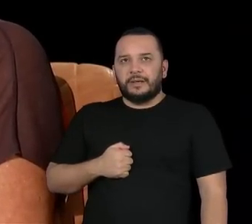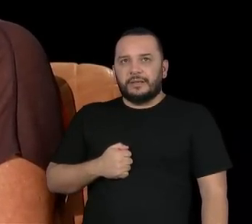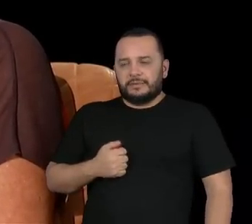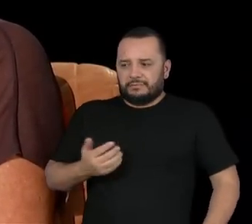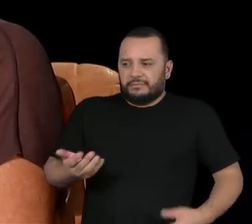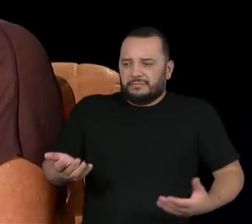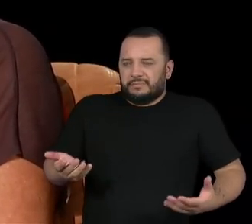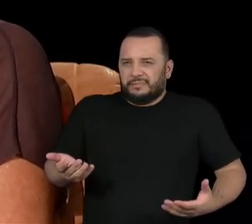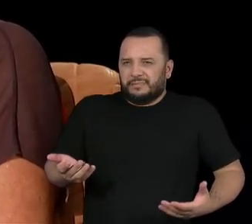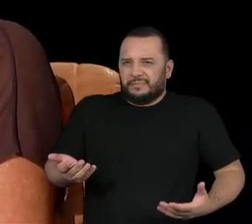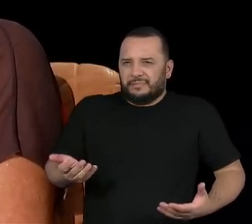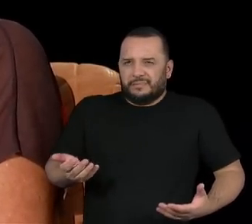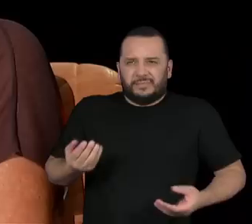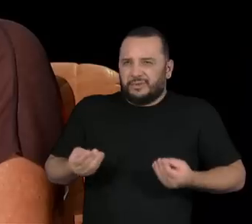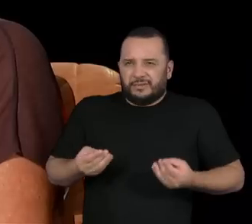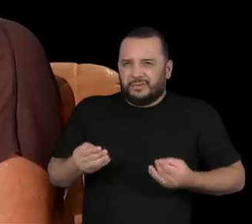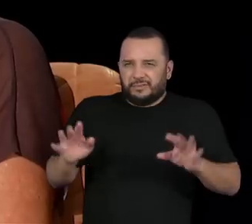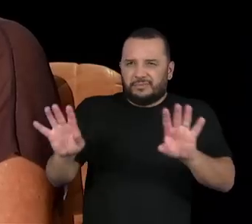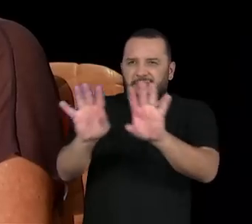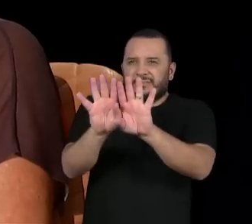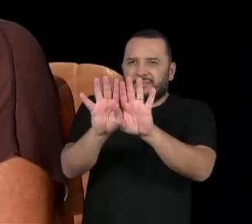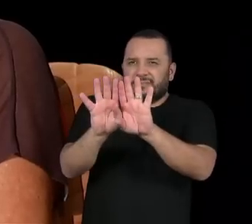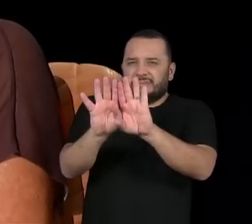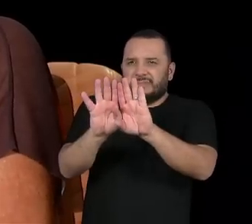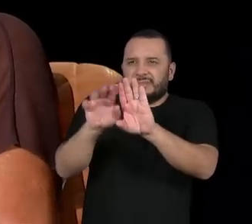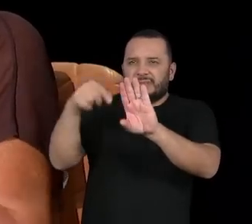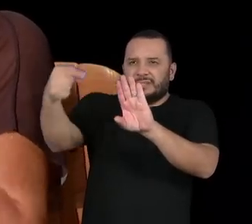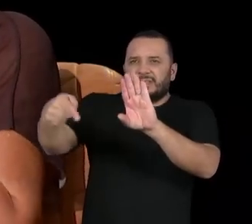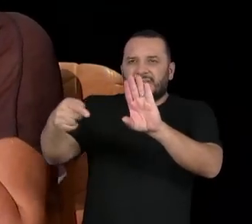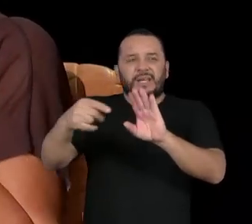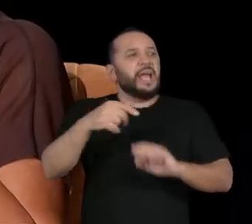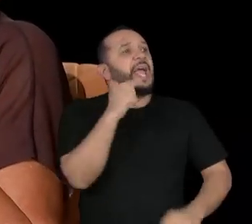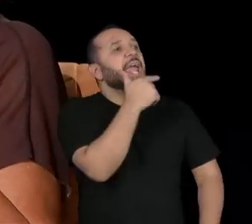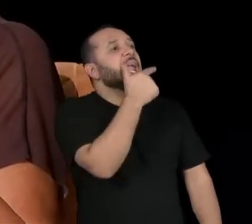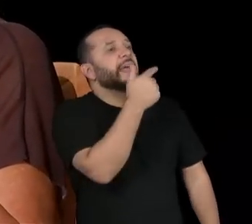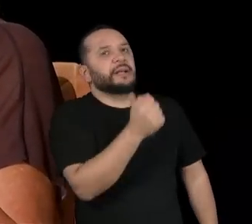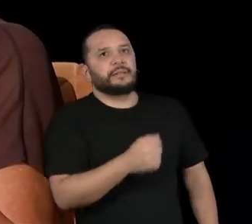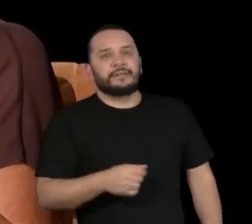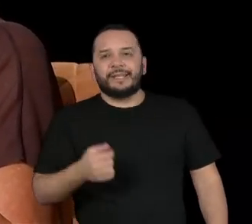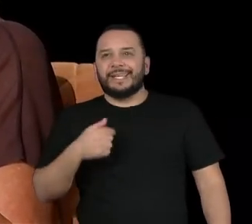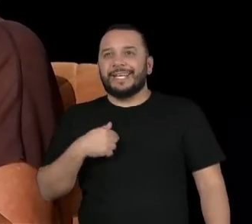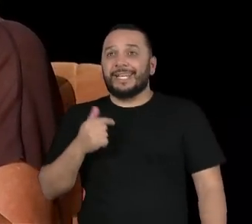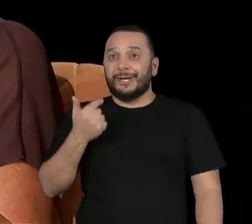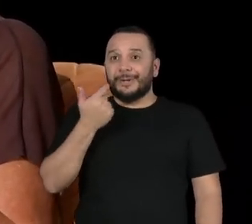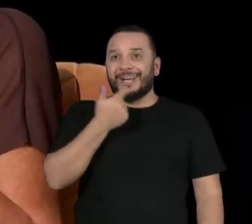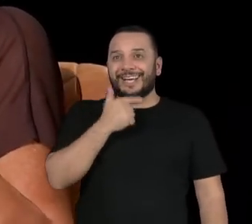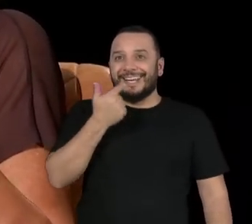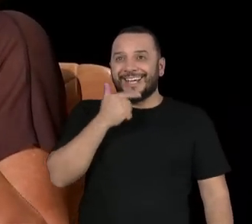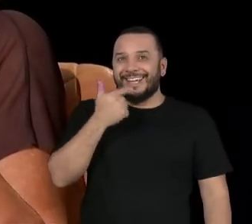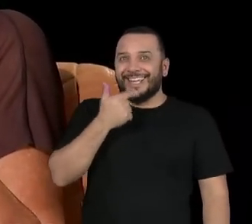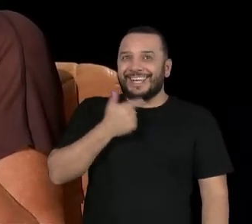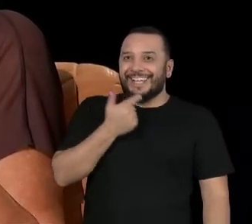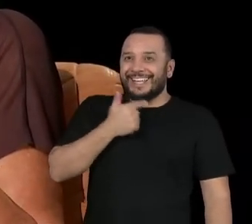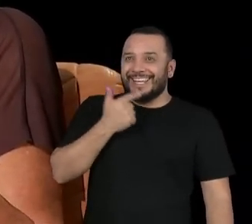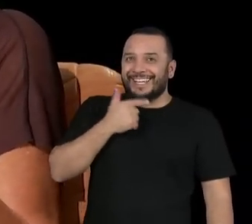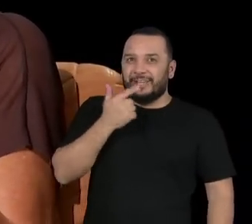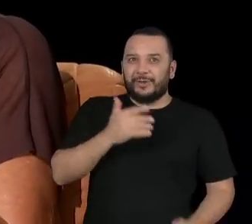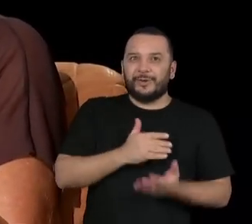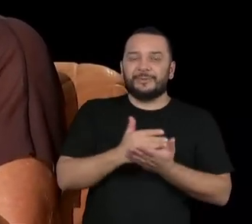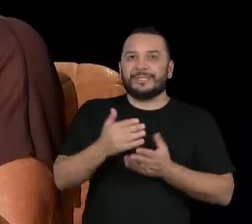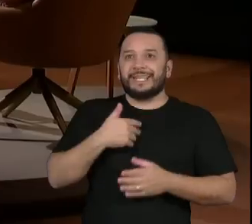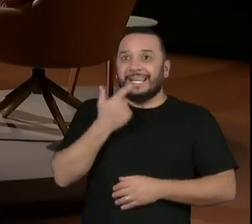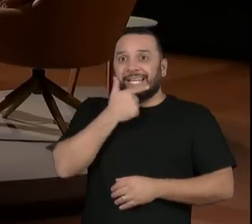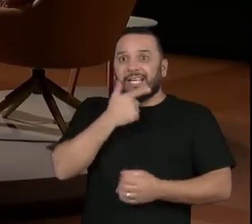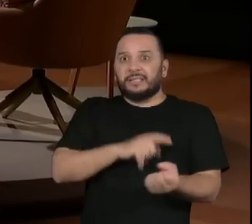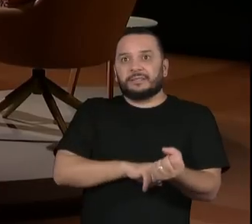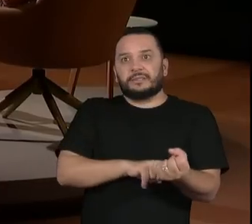Falei, como é que é? Dá uma risada. Eu comecei a rir. E eu comecei a rir de